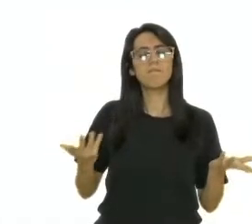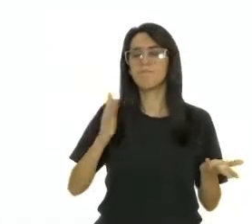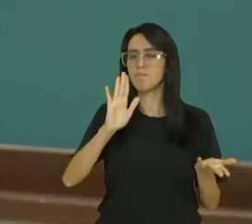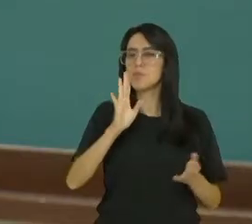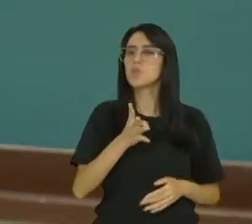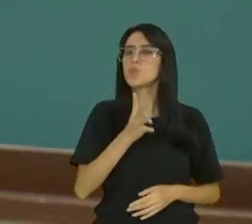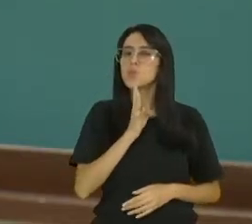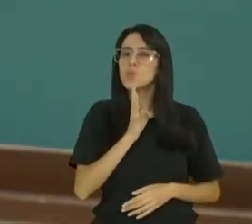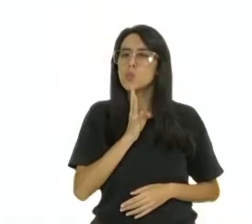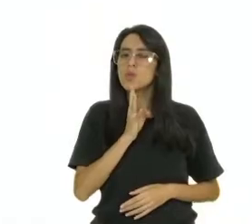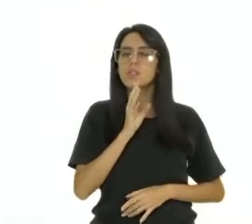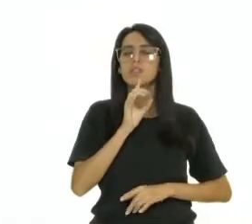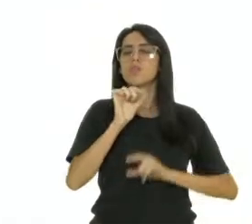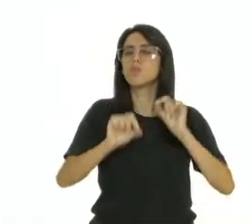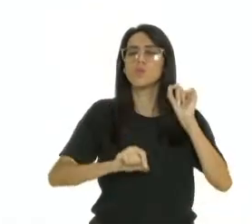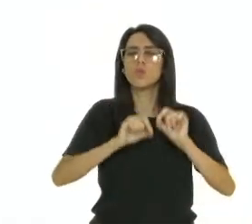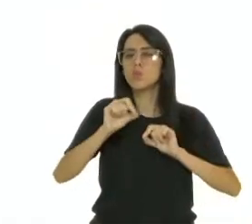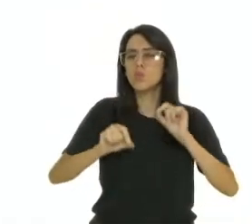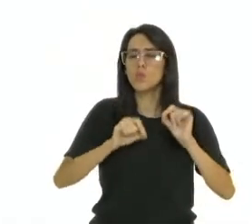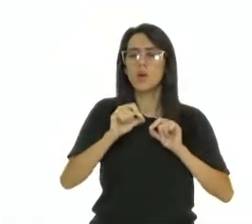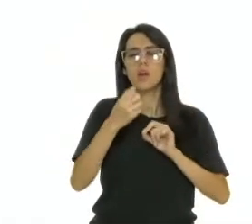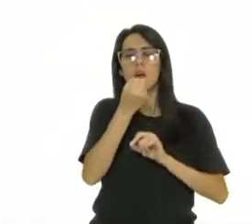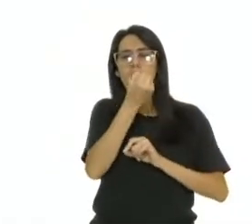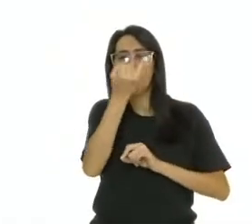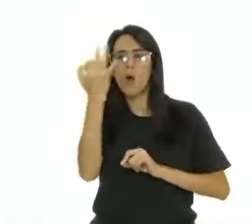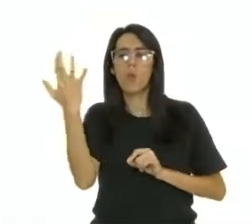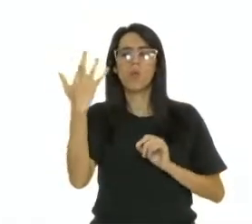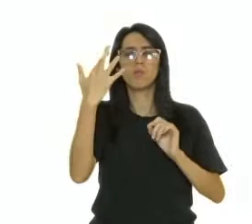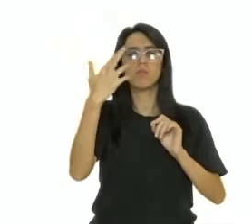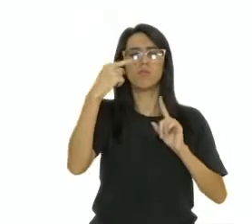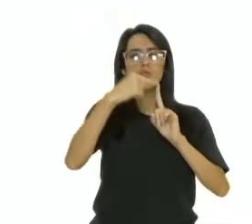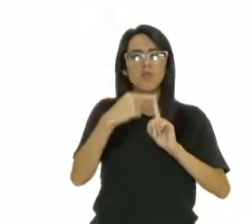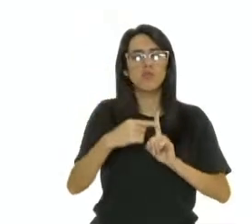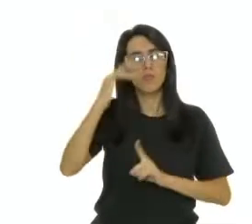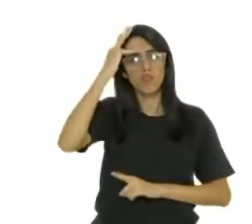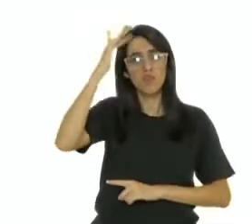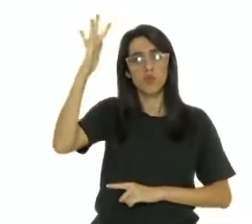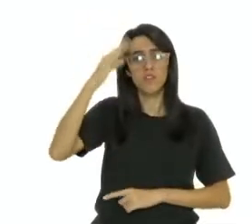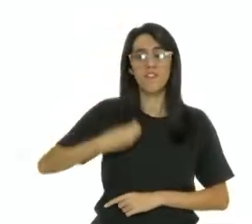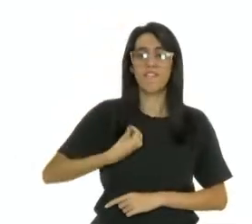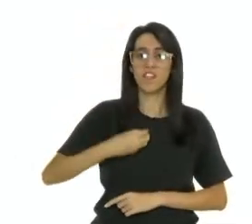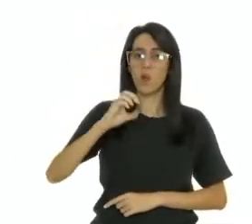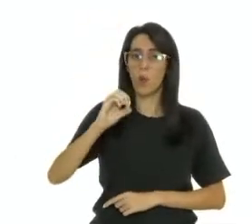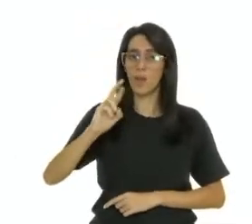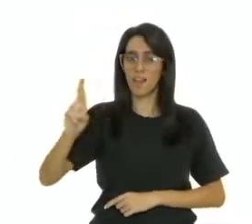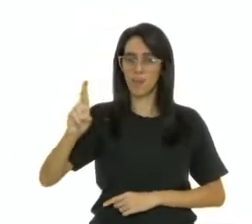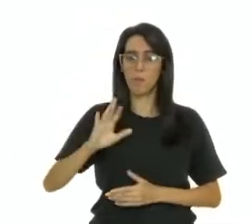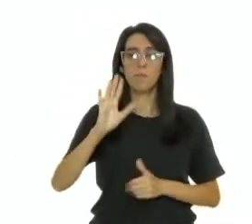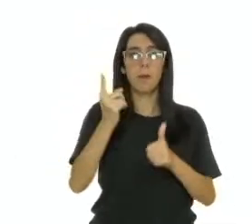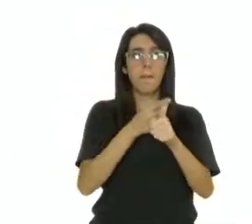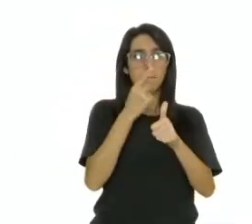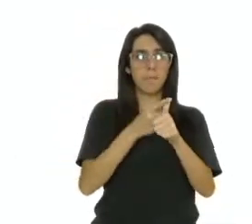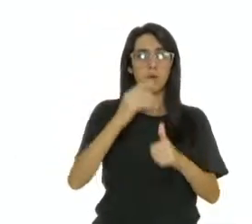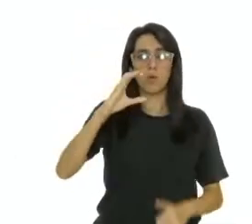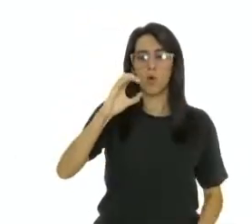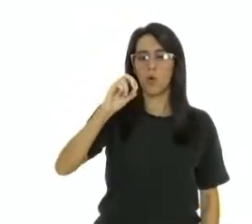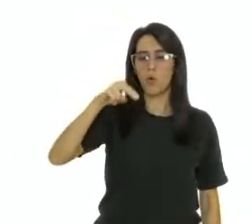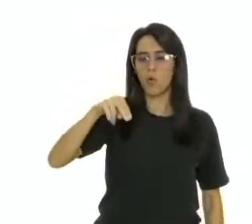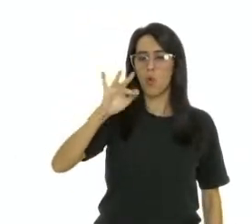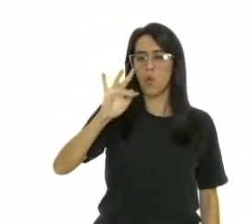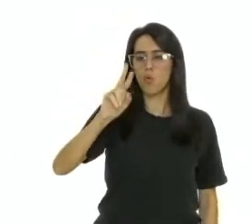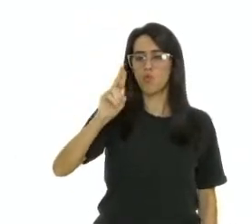conhecer então, a início de conversa, algumas filosofias de vida oriental. A primeira delas é o confucionismo. Uma das